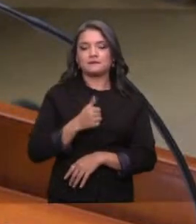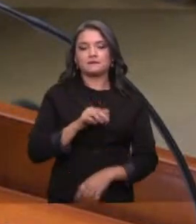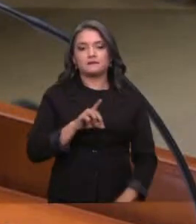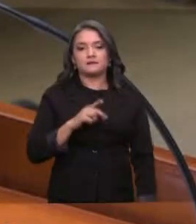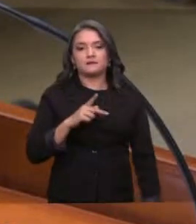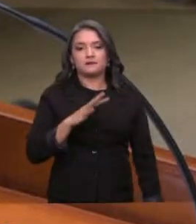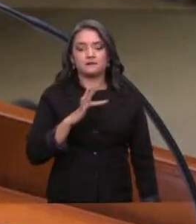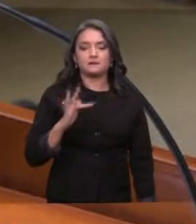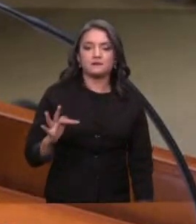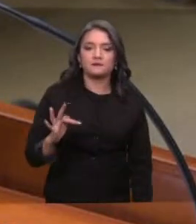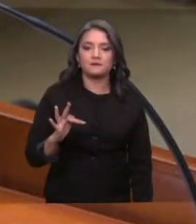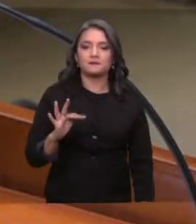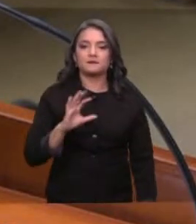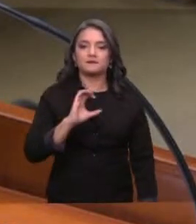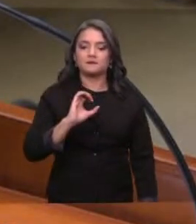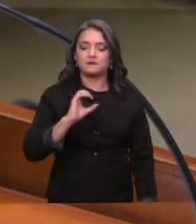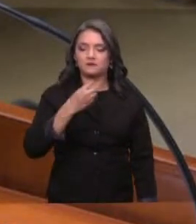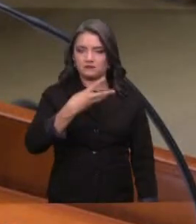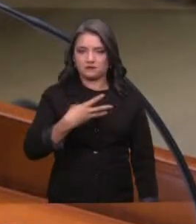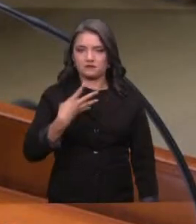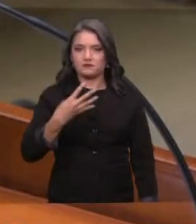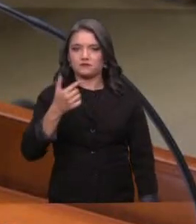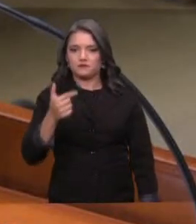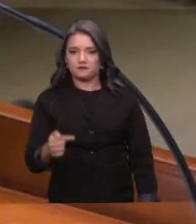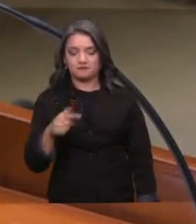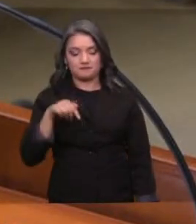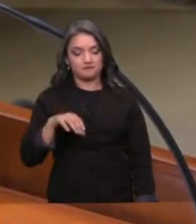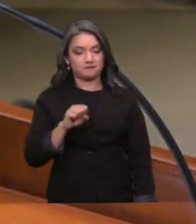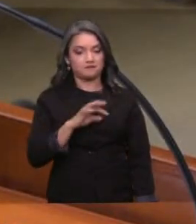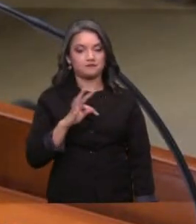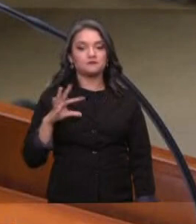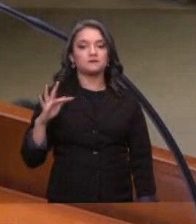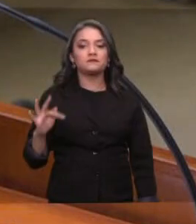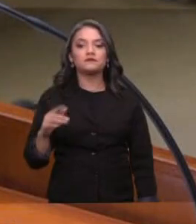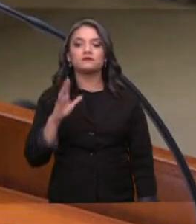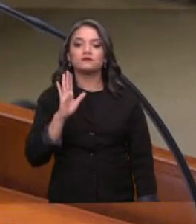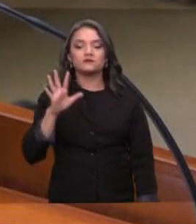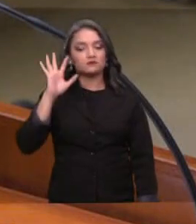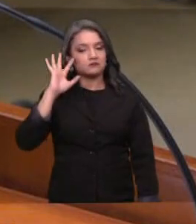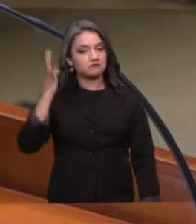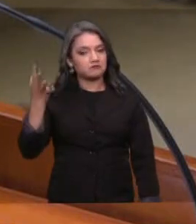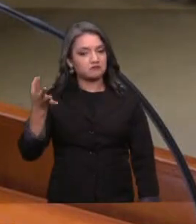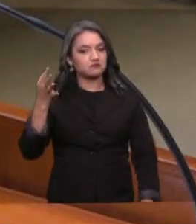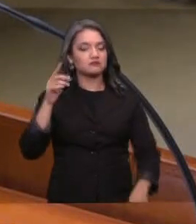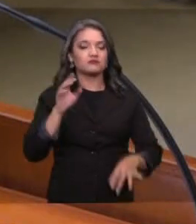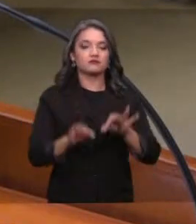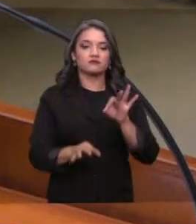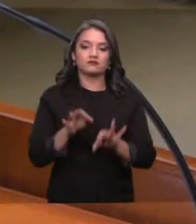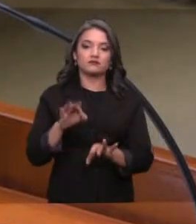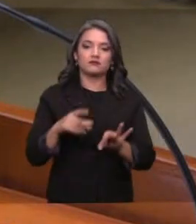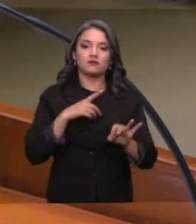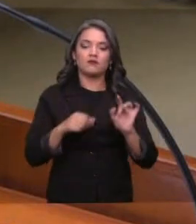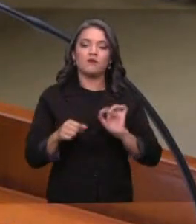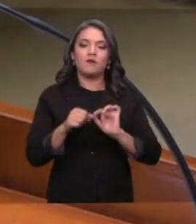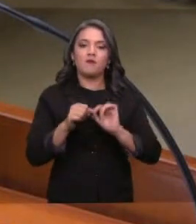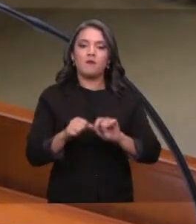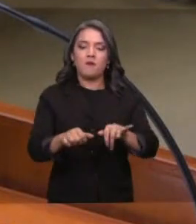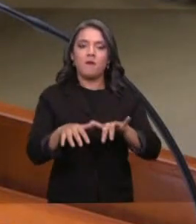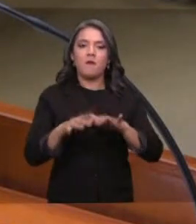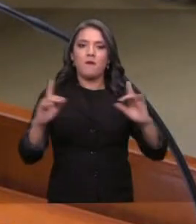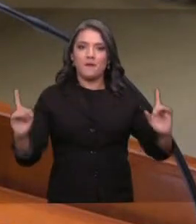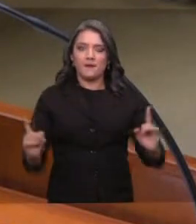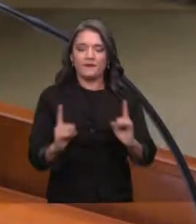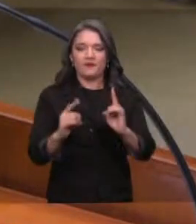número 347, quando esta corte, em muito boa hora, determinou ao Judiciário a realização da audiência de